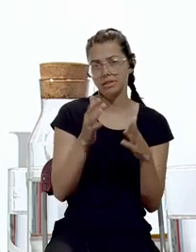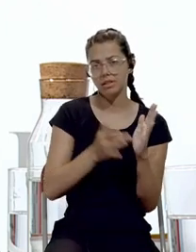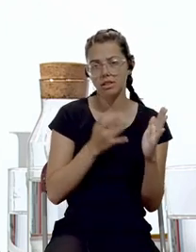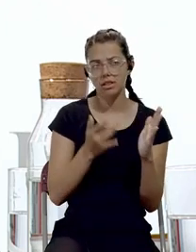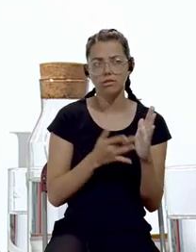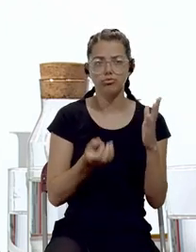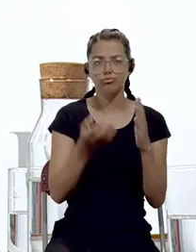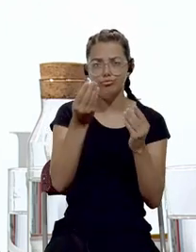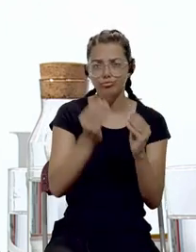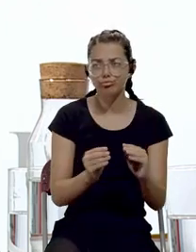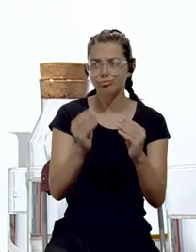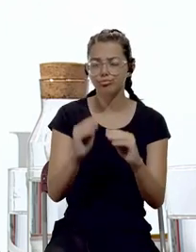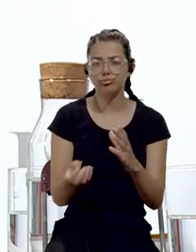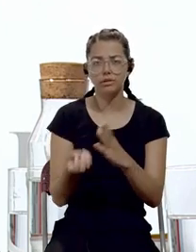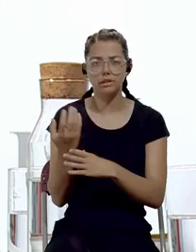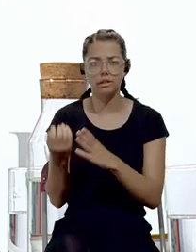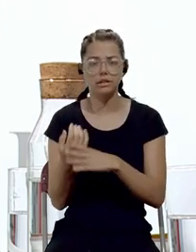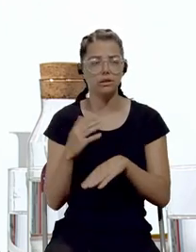tinha encontrado